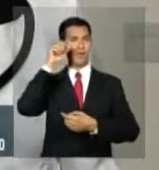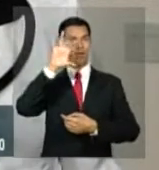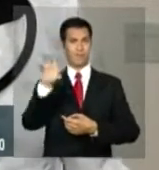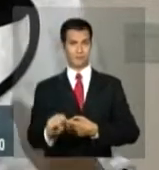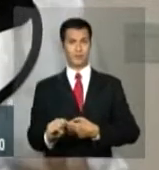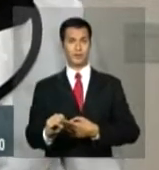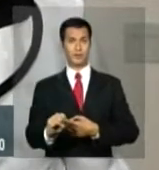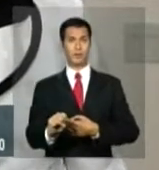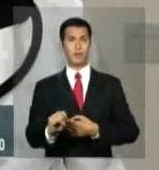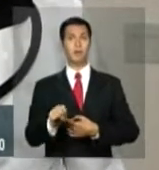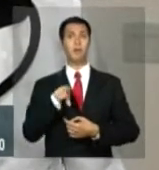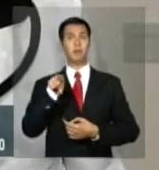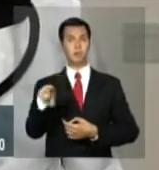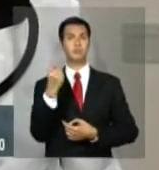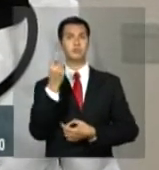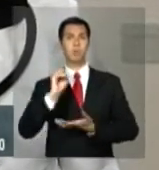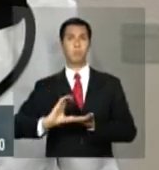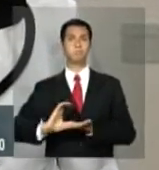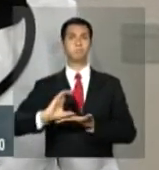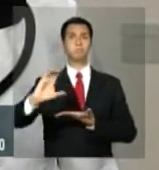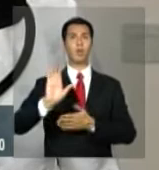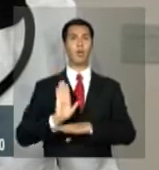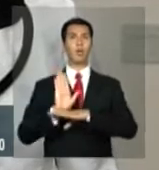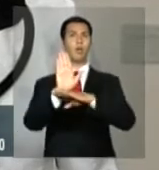firewall europeu.